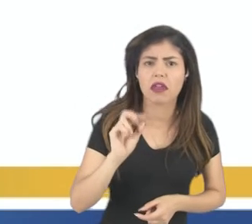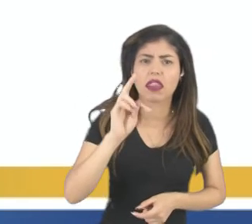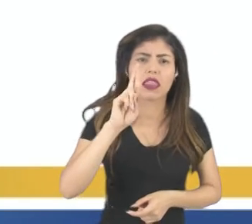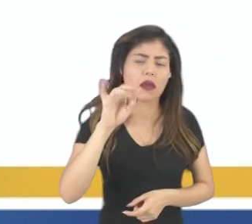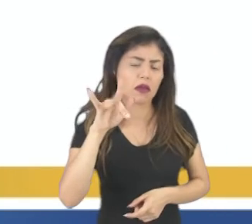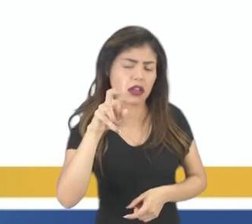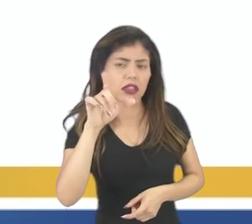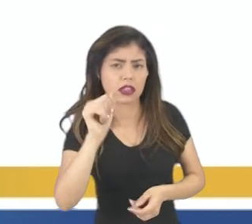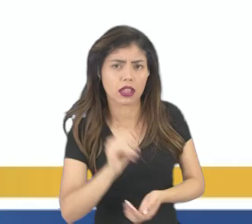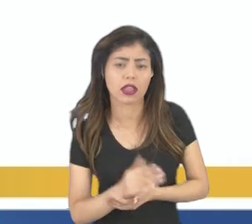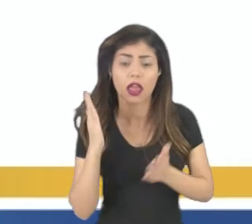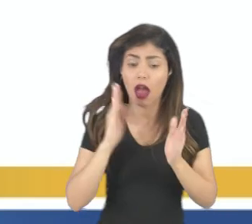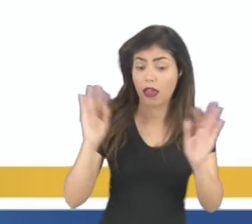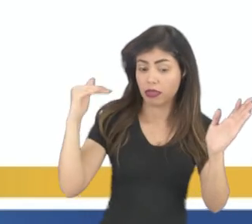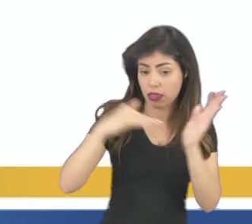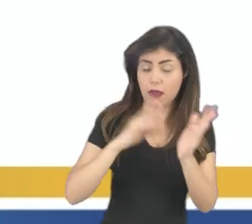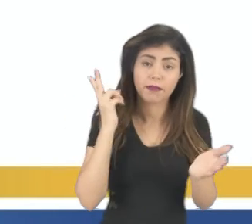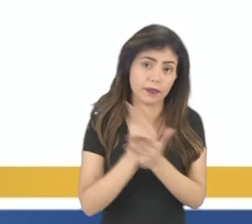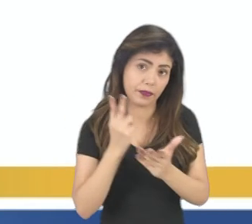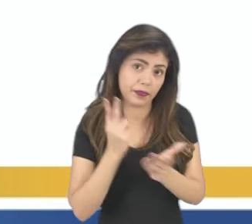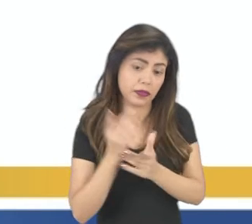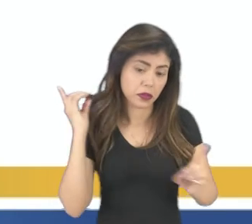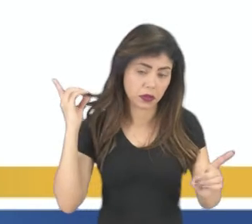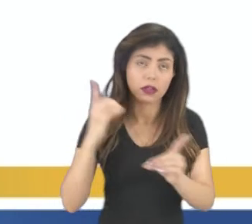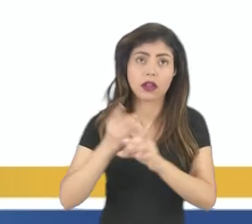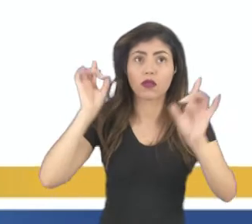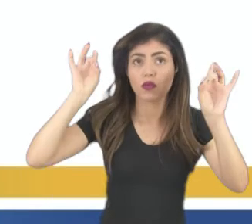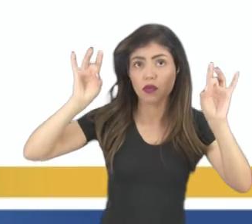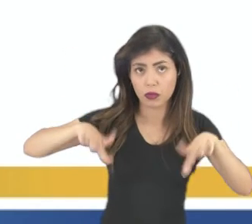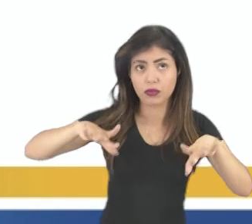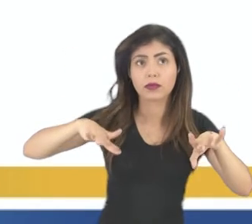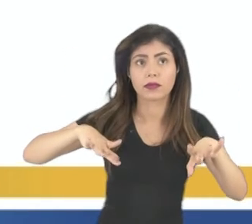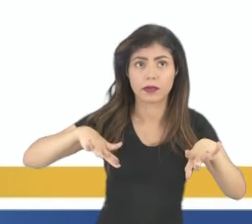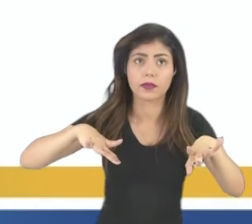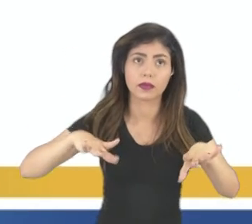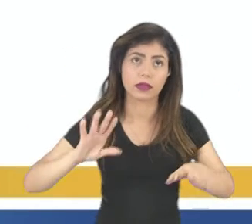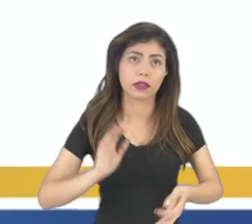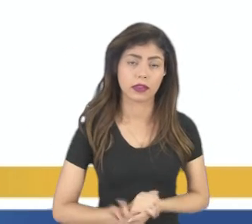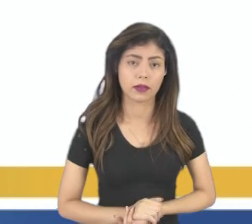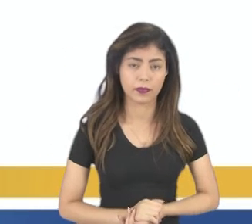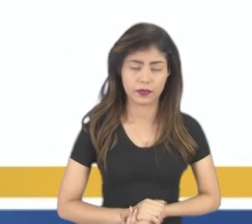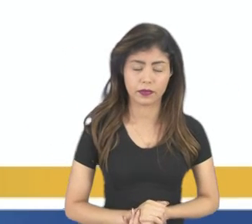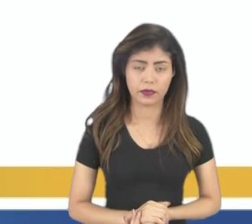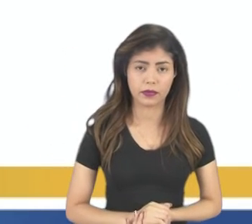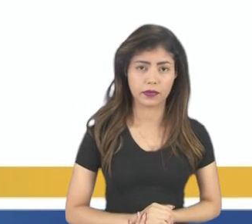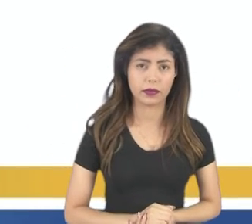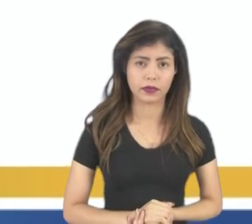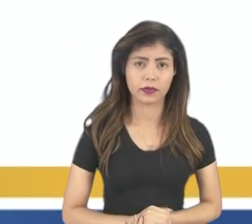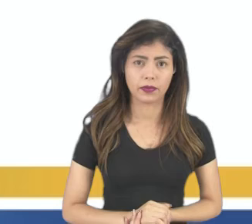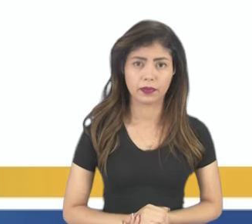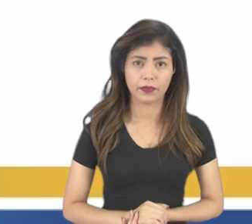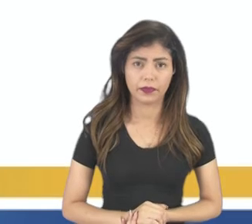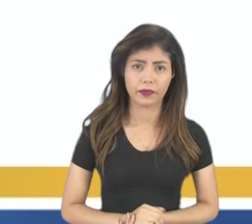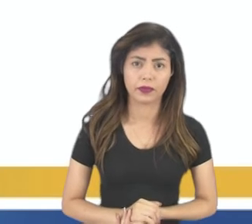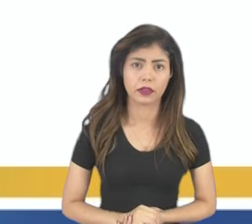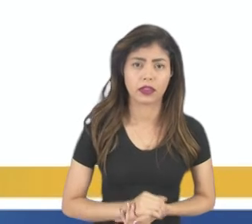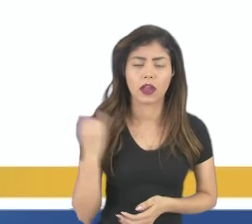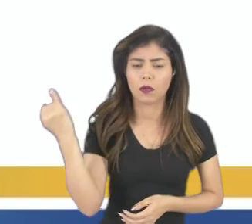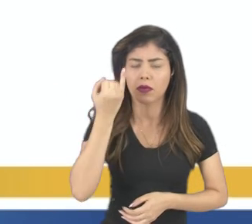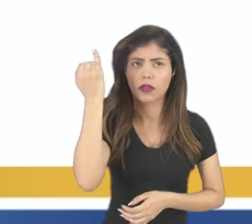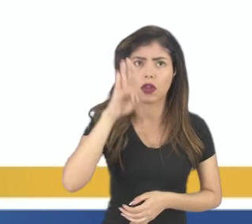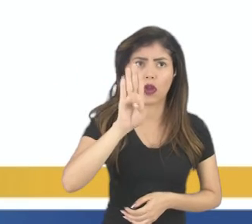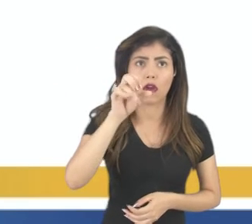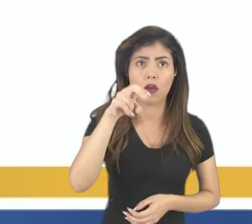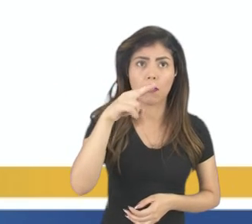essa partícula até ser de fato descoberta e esse você o que também é o que trouxe mais avanço é